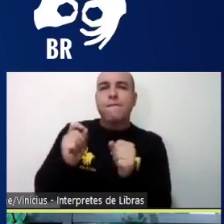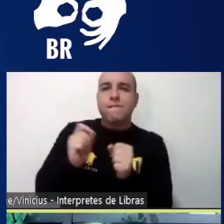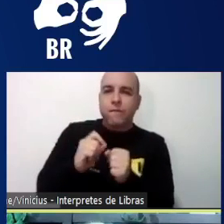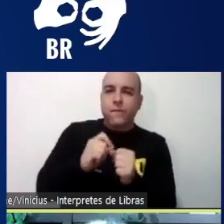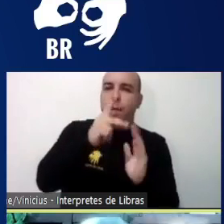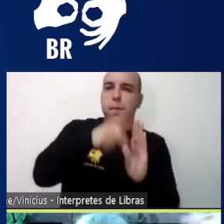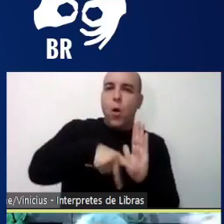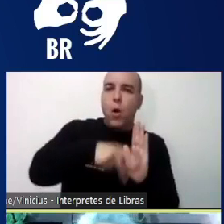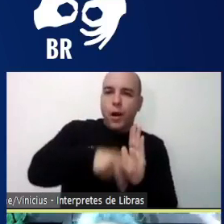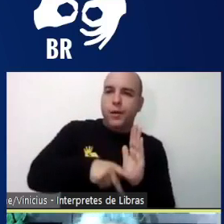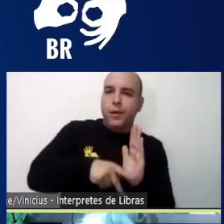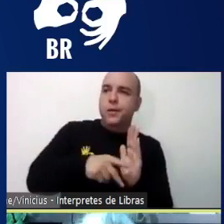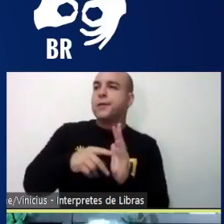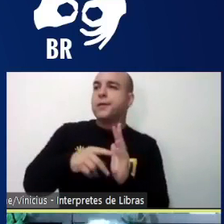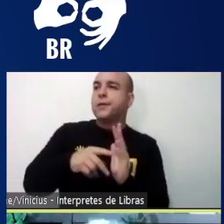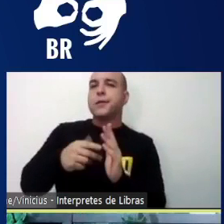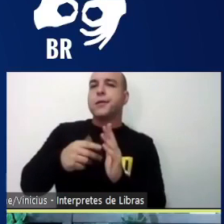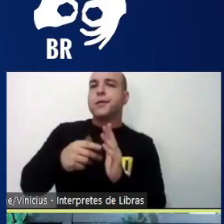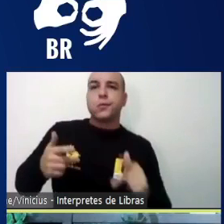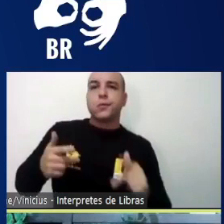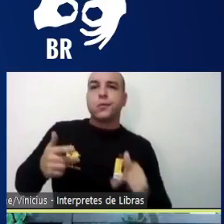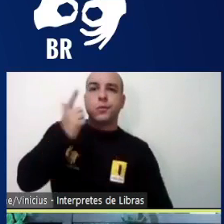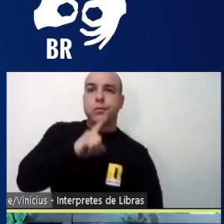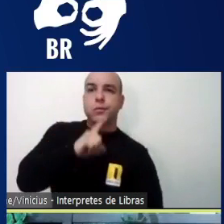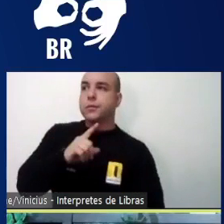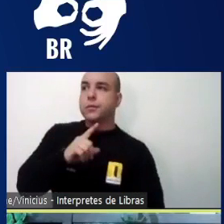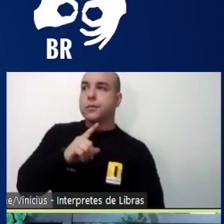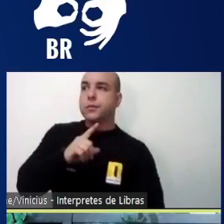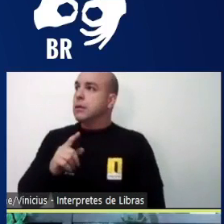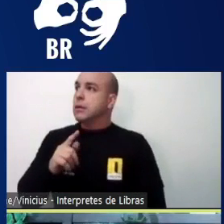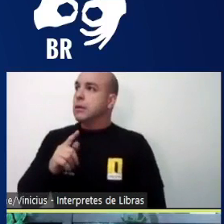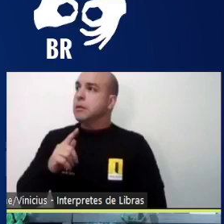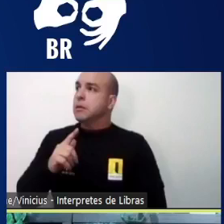públicos, a necessidade de todos.